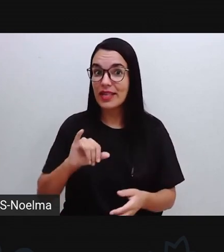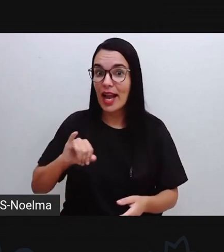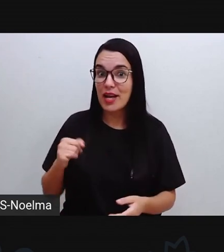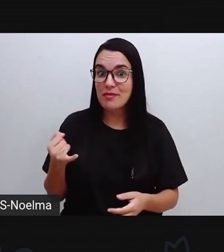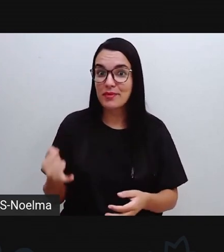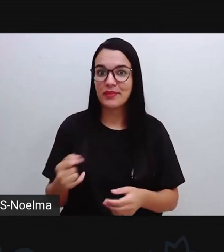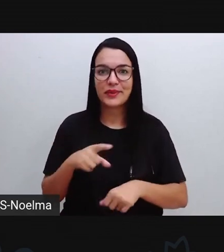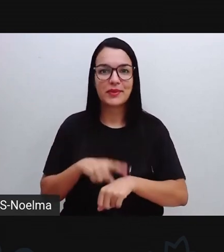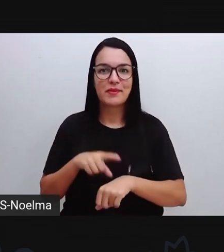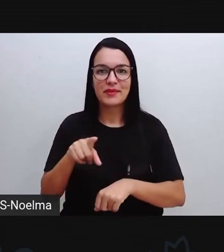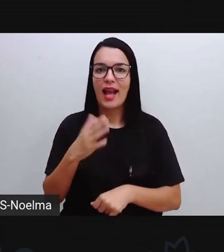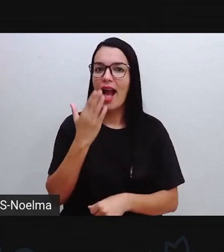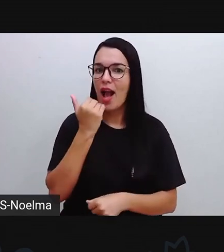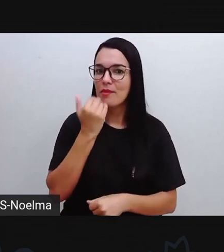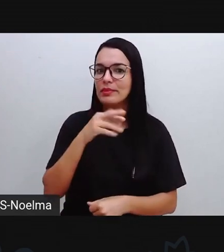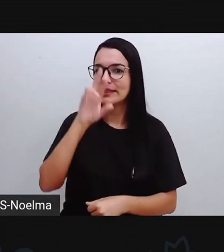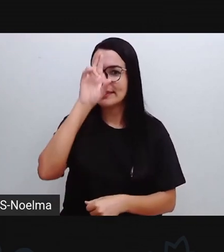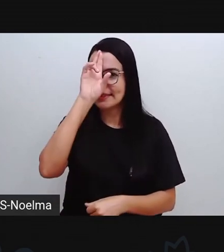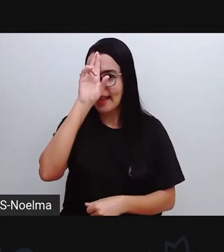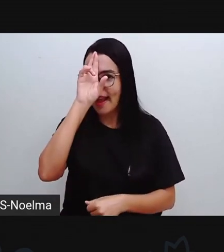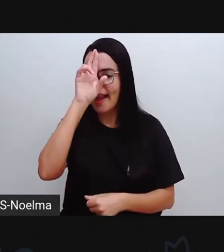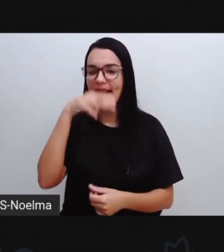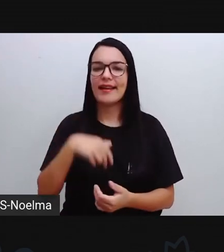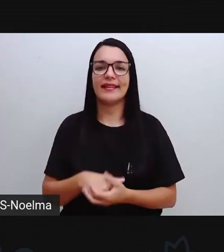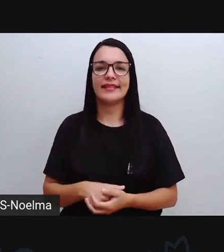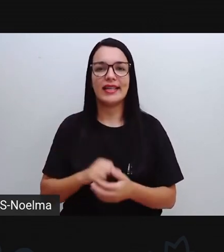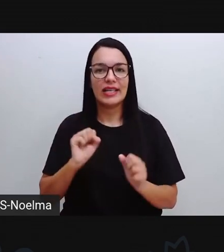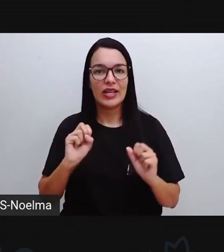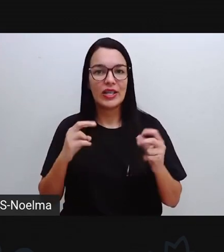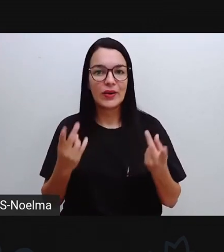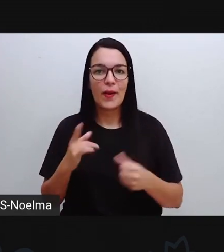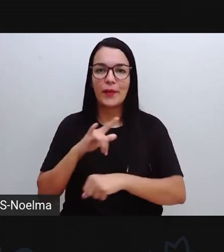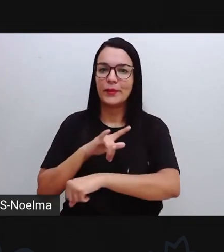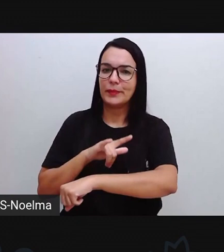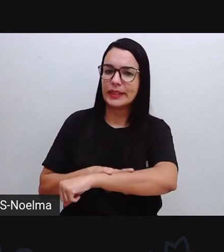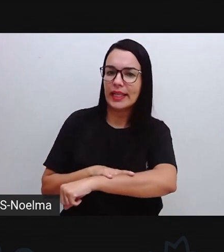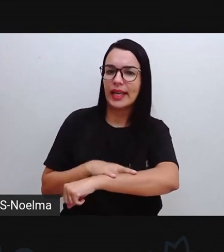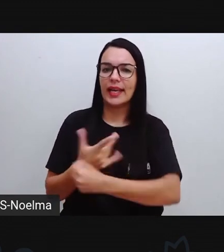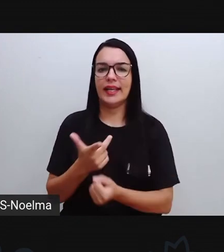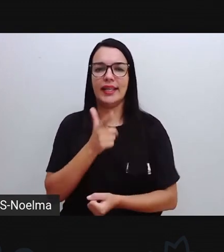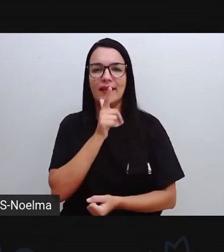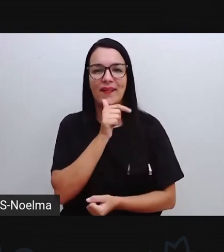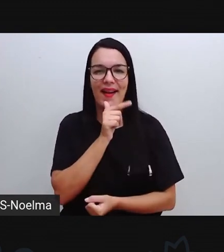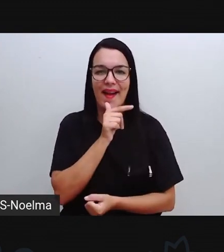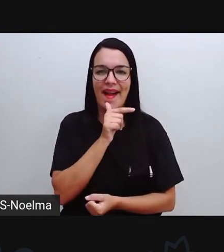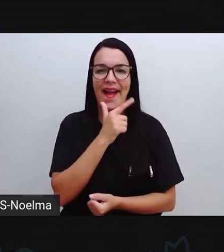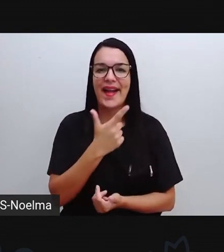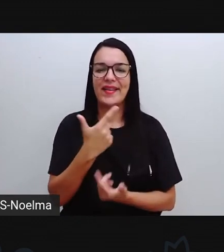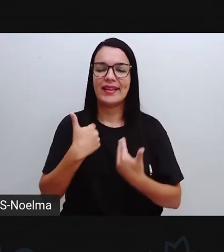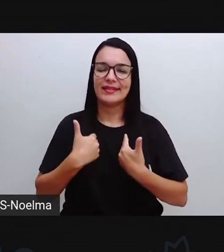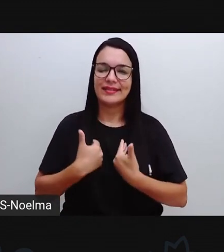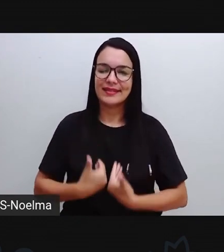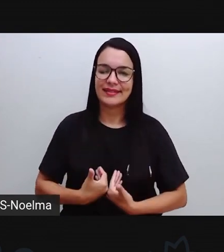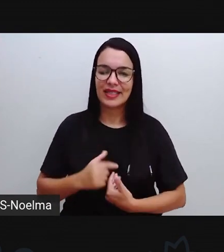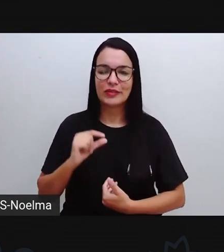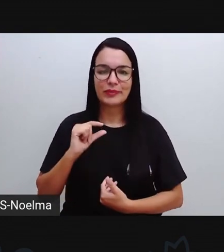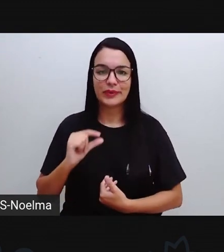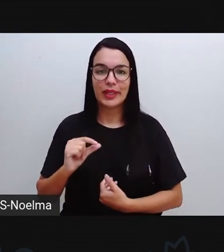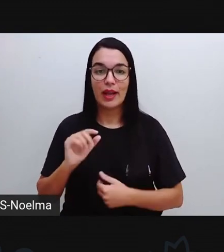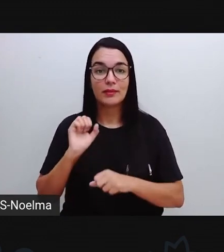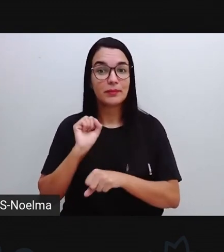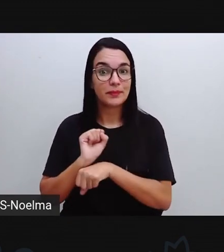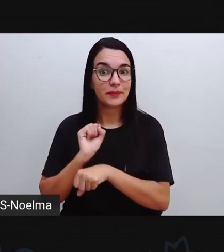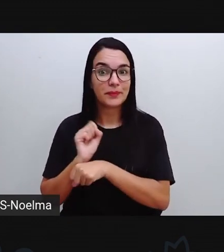esse momentinho para vocês almoçarem, para vocês irem ao banheiro, tomar uma água, certo? Descansar um pouquinho.